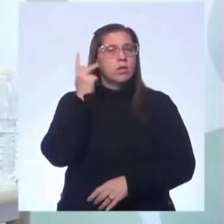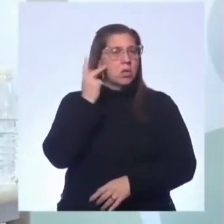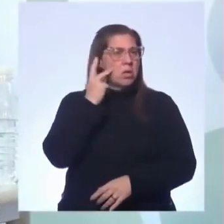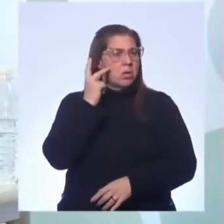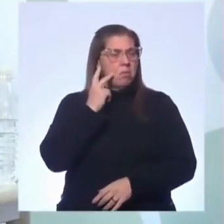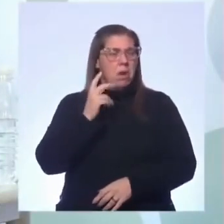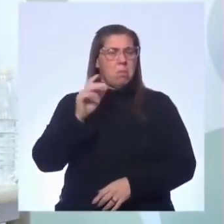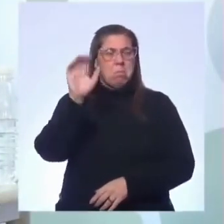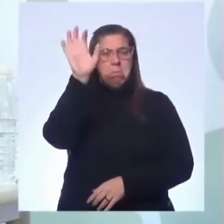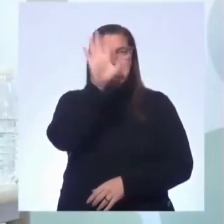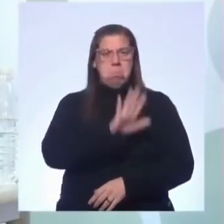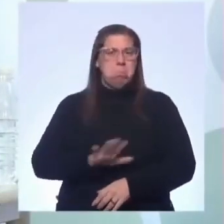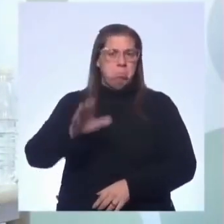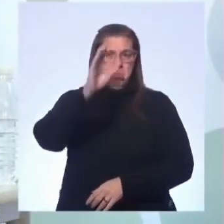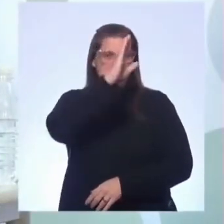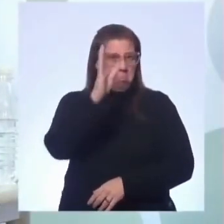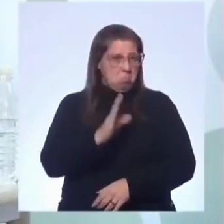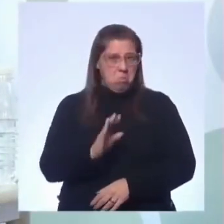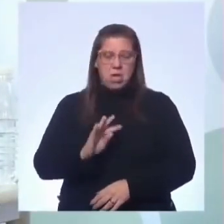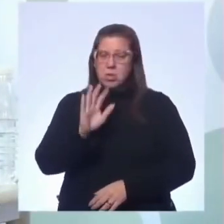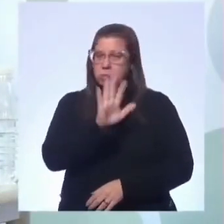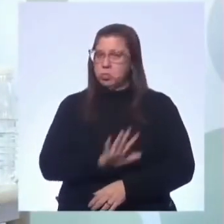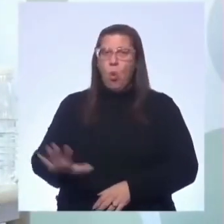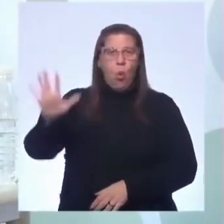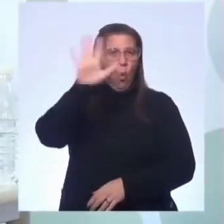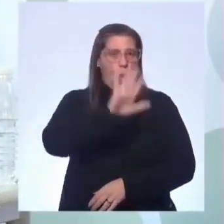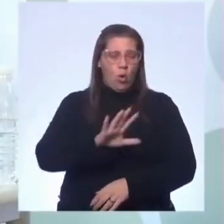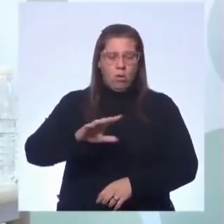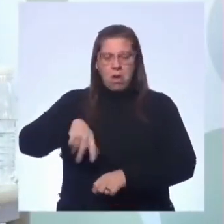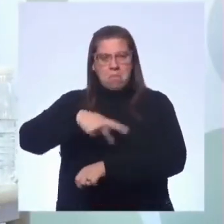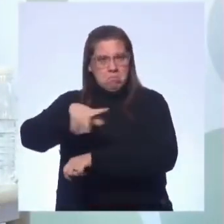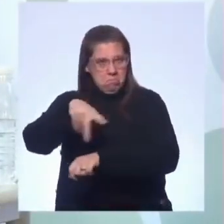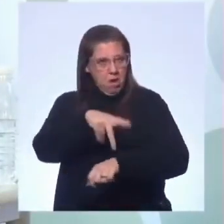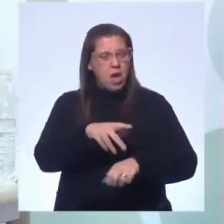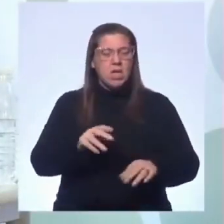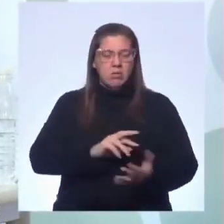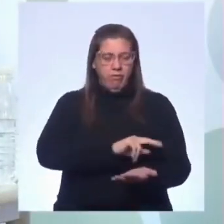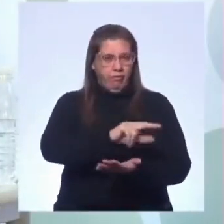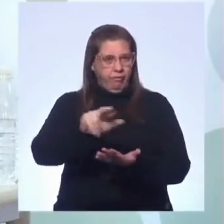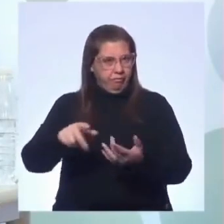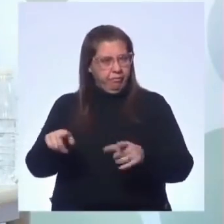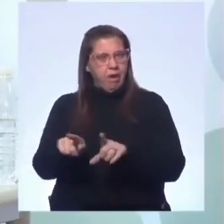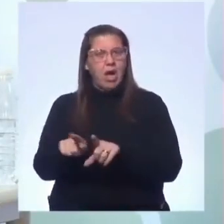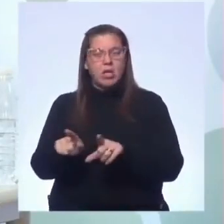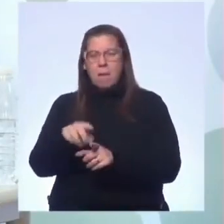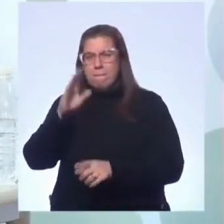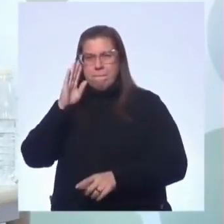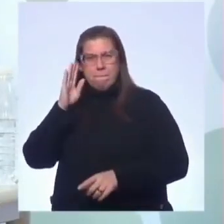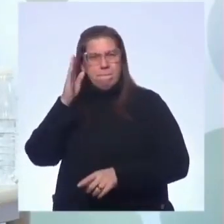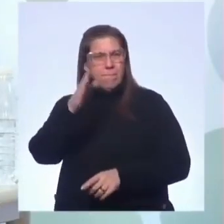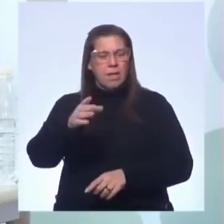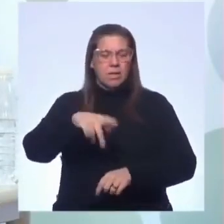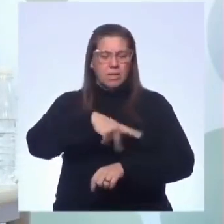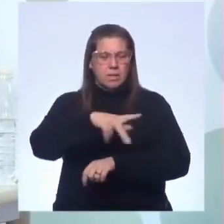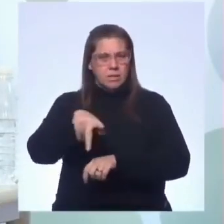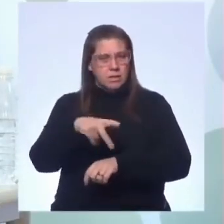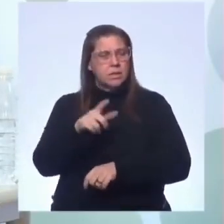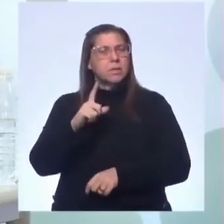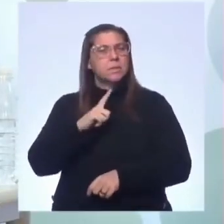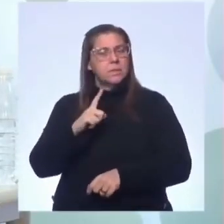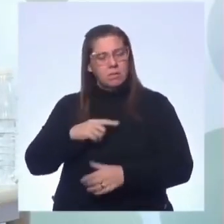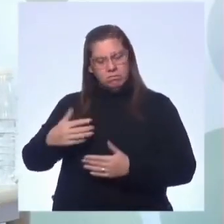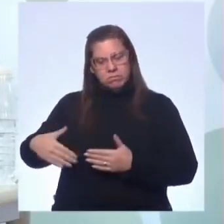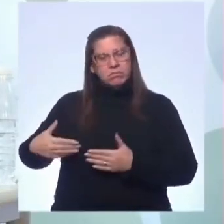a parte do Brasil, inclusive também em outros países do mundo, principalmente esses países que sofrem aí